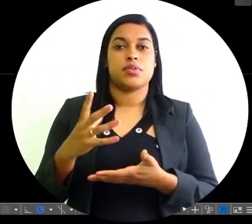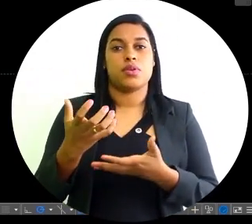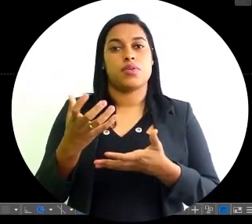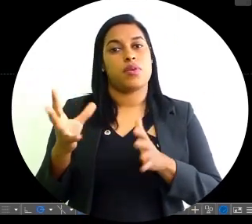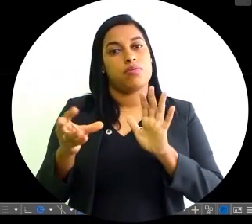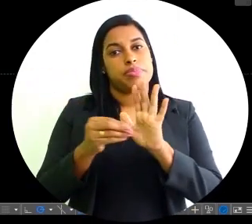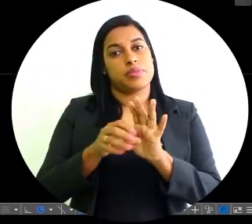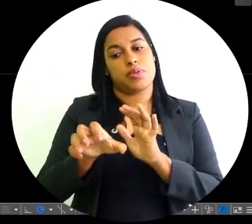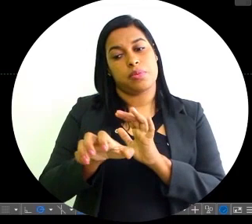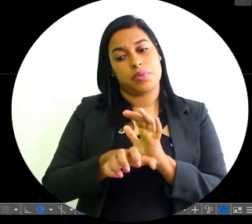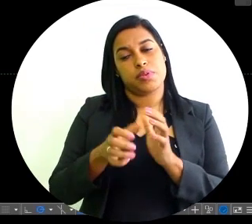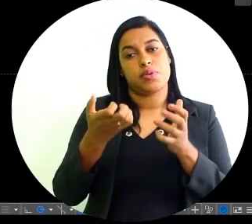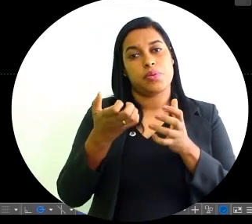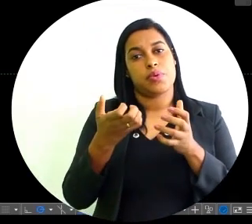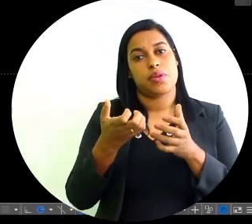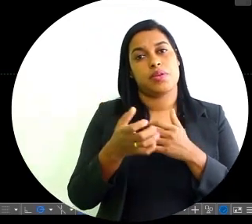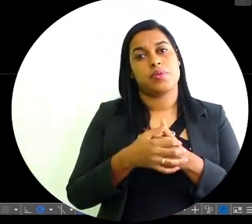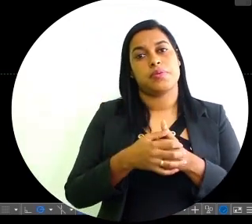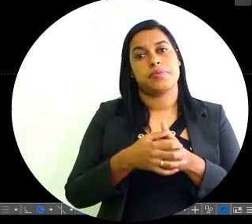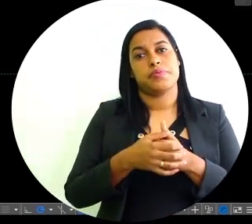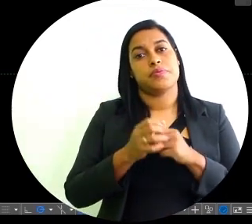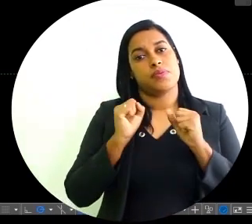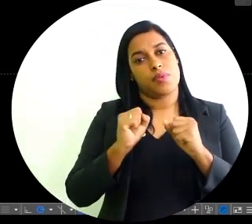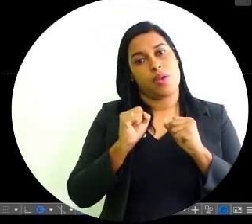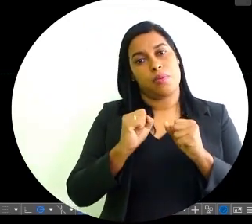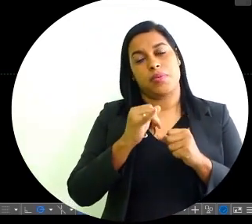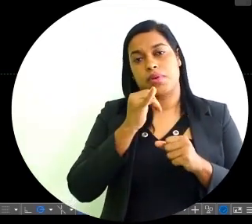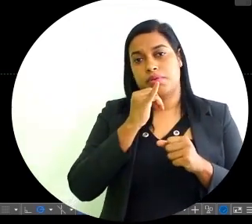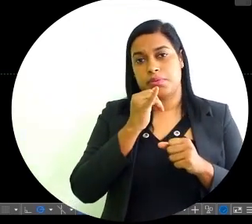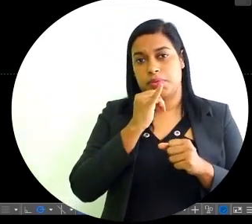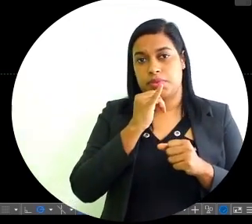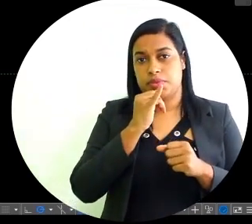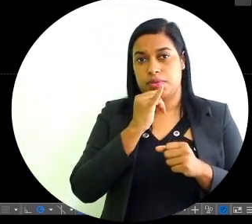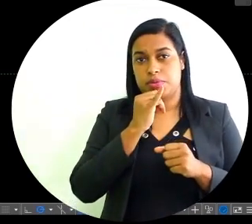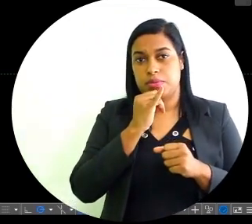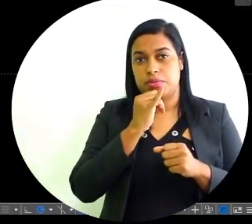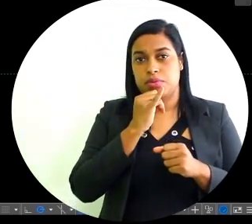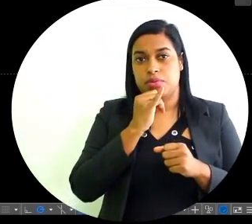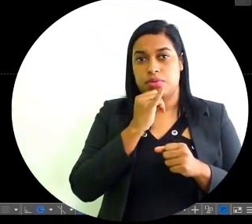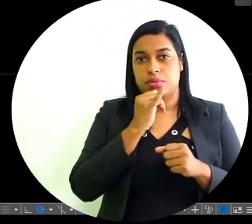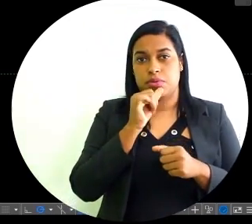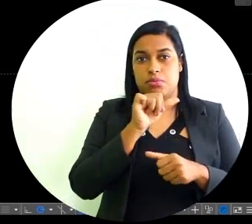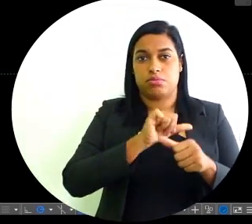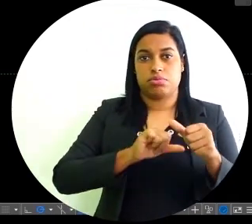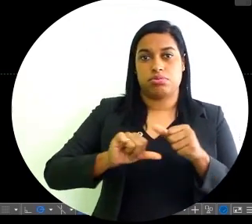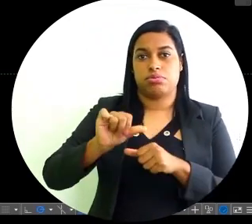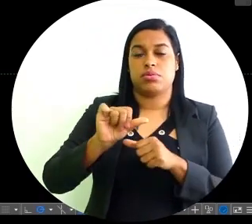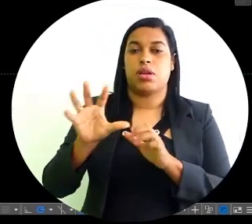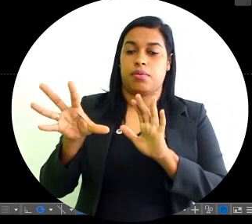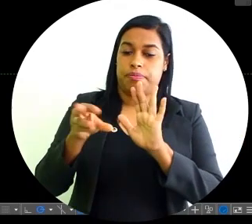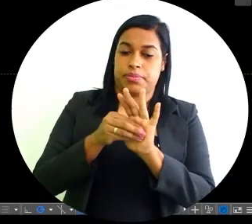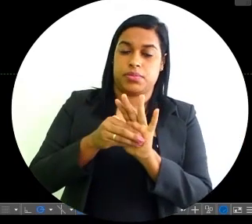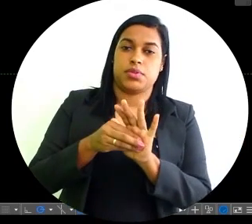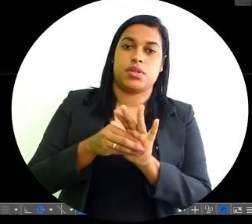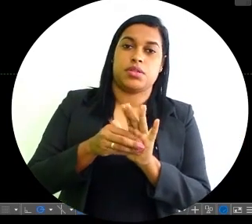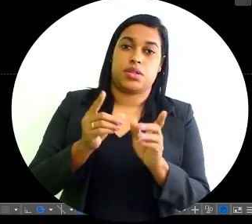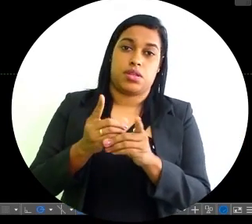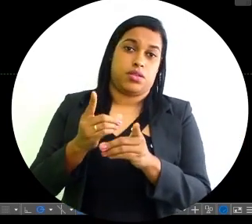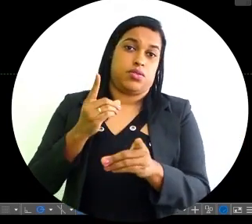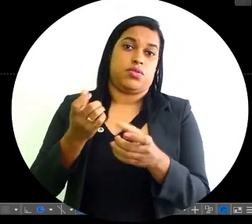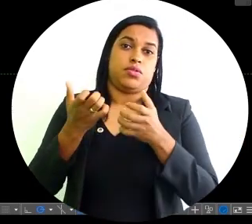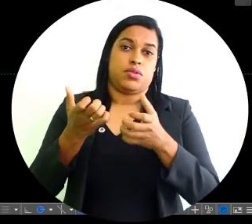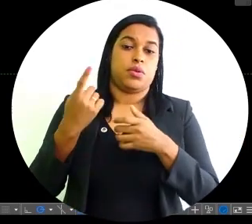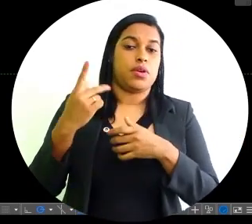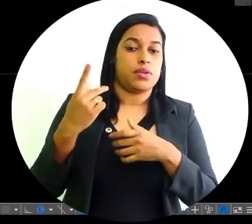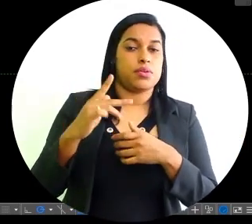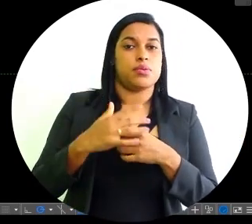na direção que eu quero a cópia e eu posso dimensionar, né, inserir a distância que eu quero dessa cópia.